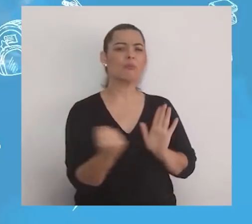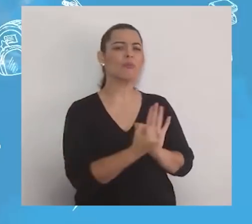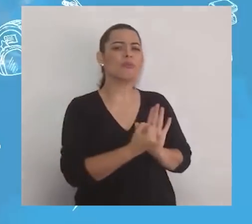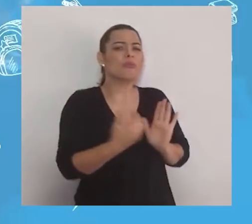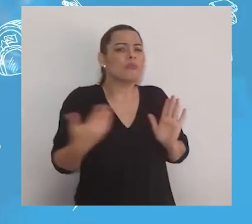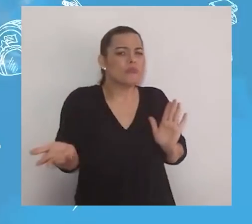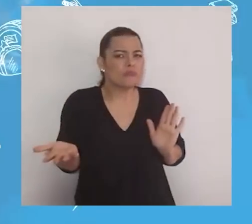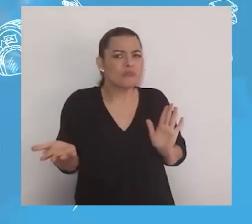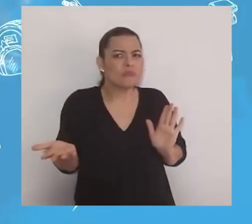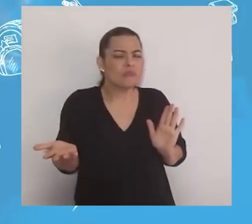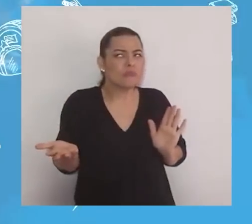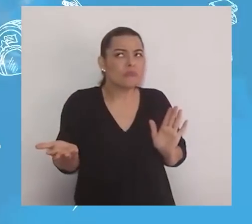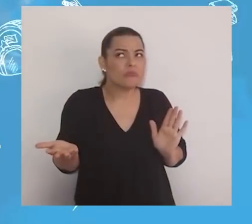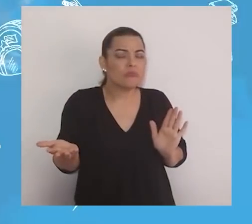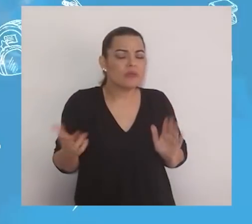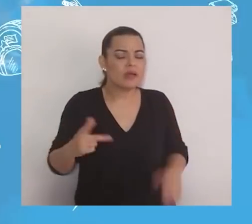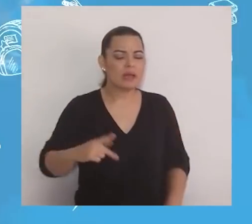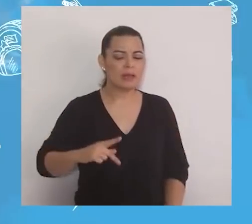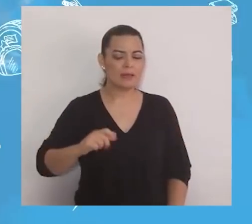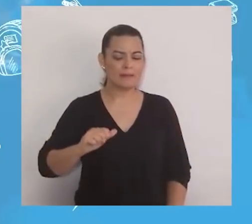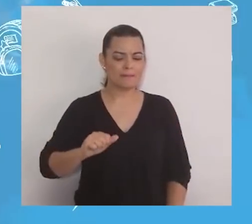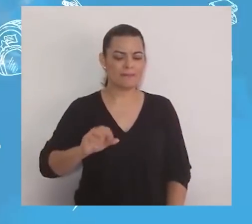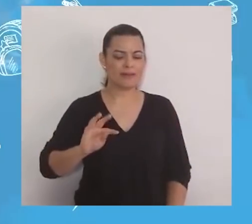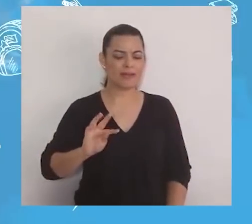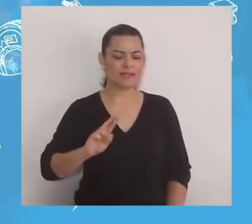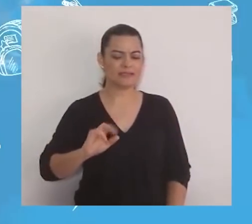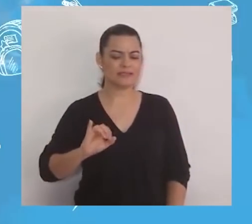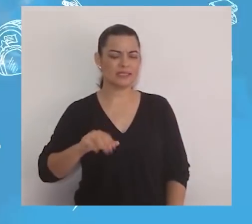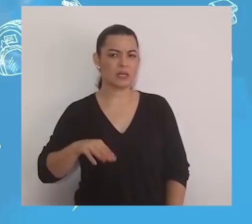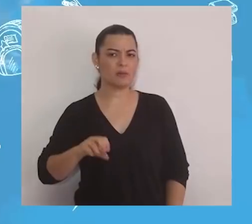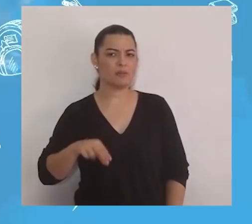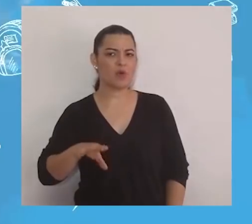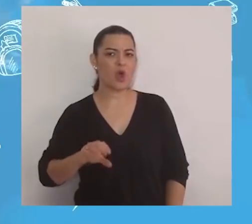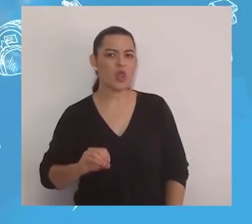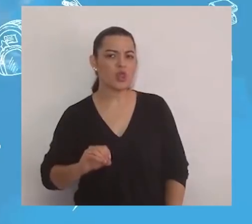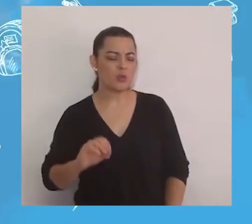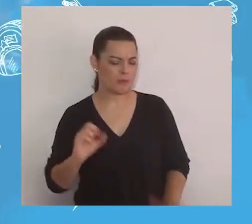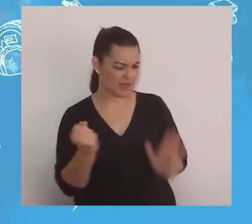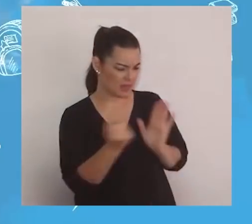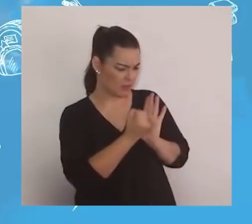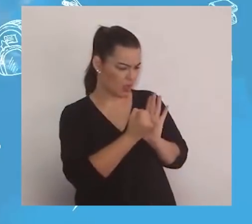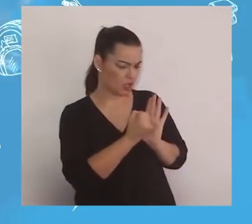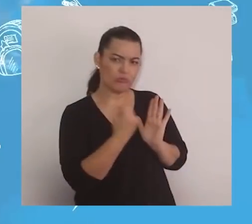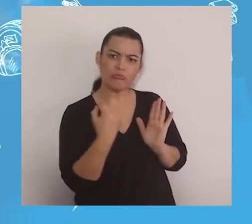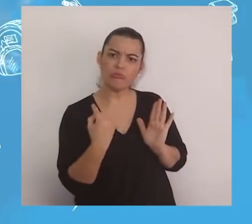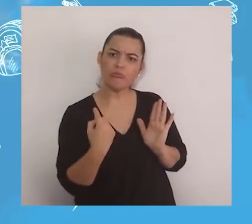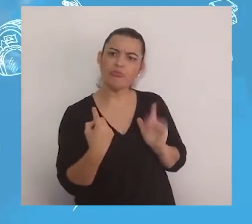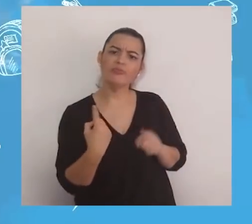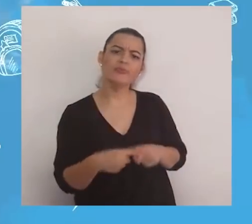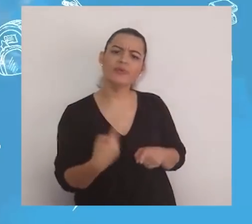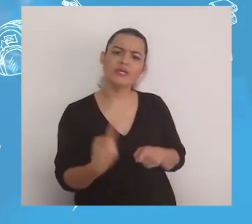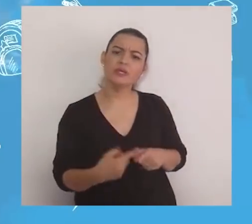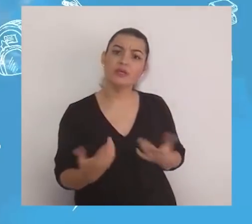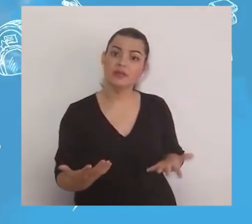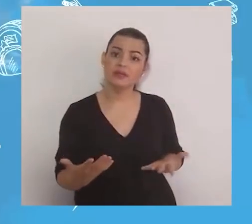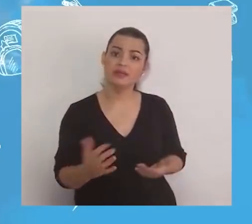Esse é mais difícil, né? Esse daqui é o sanatório do Hospital